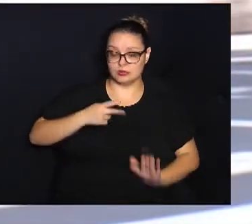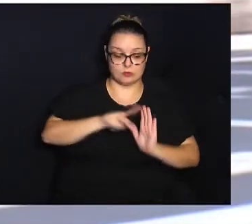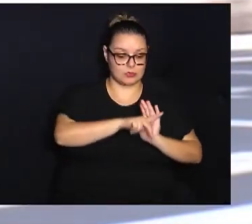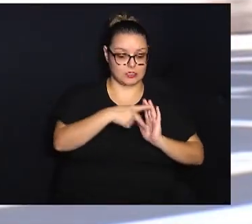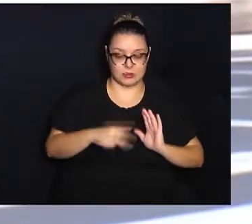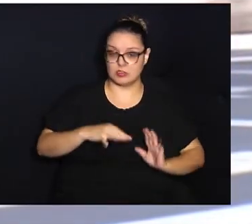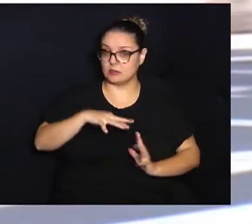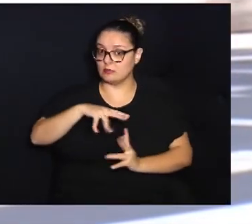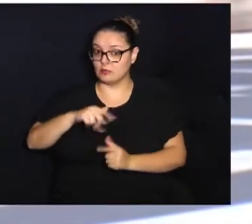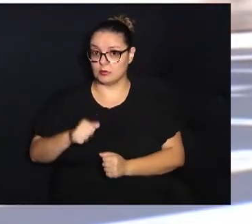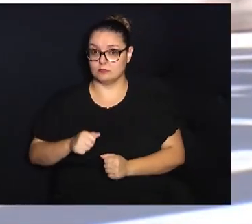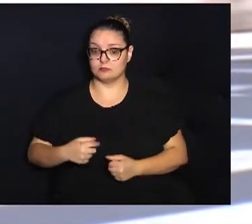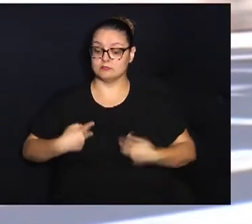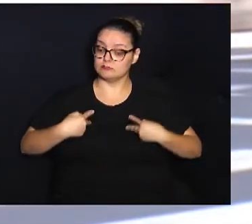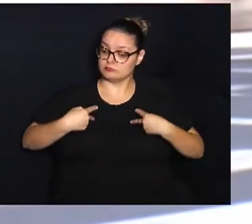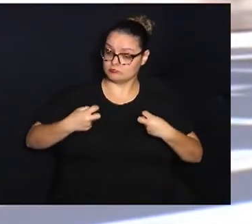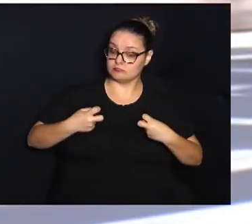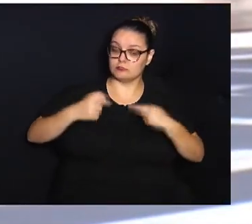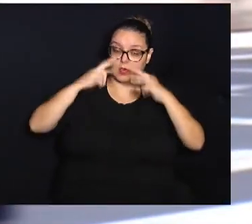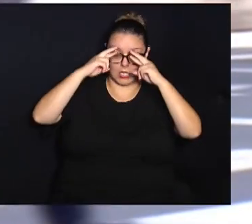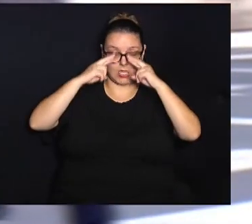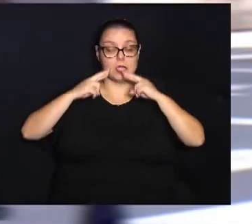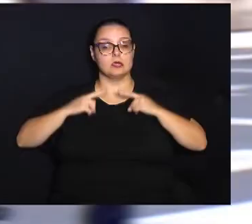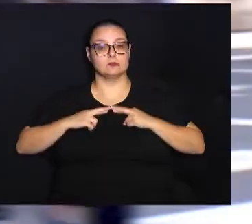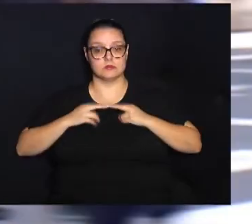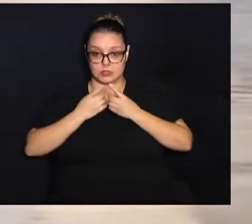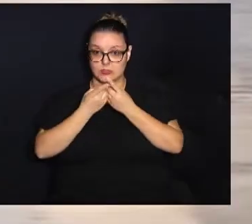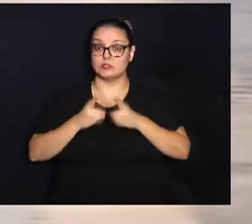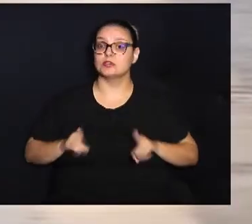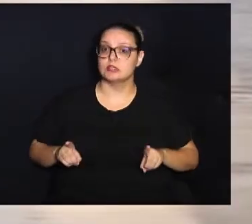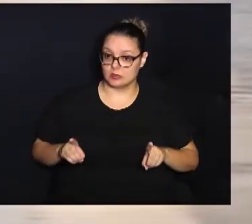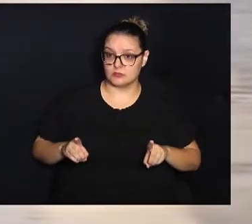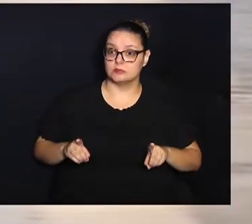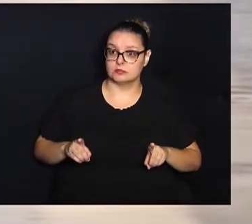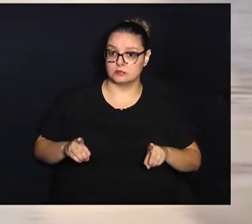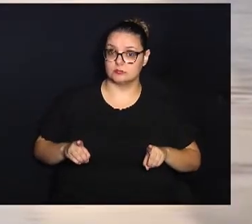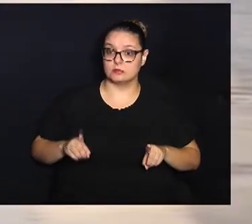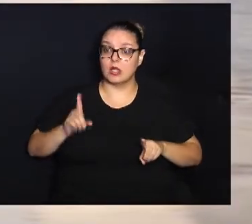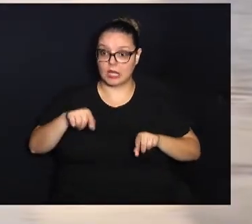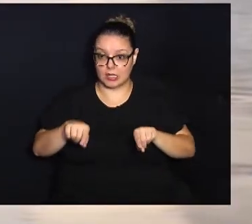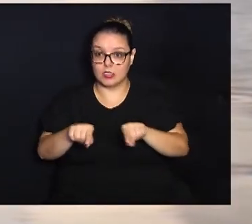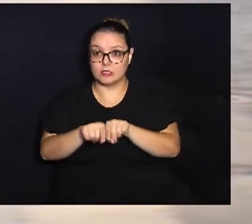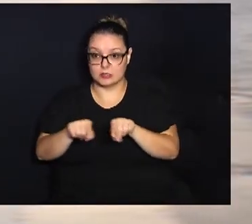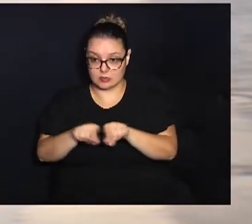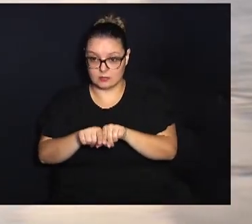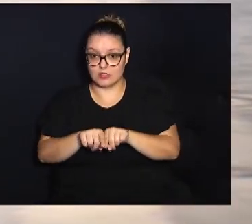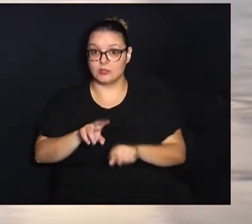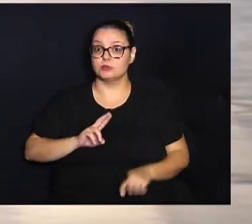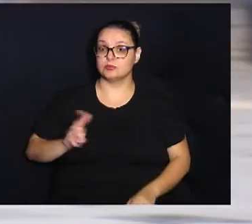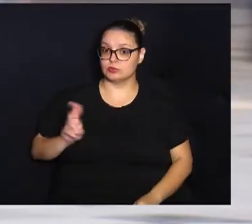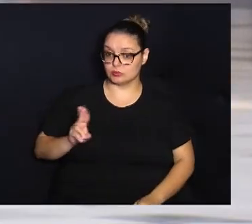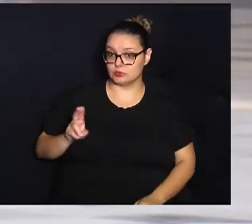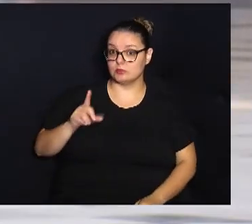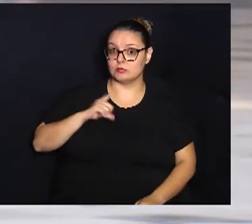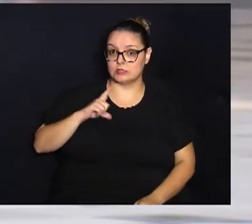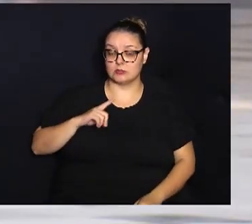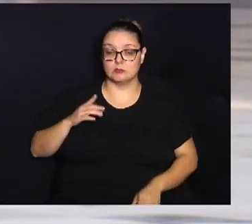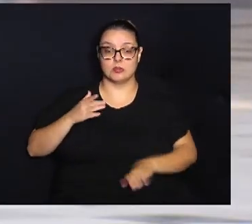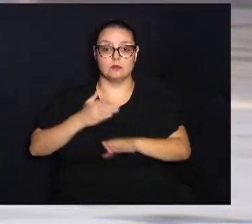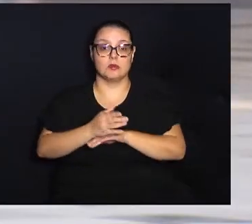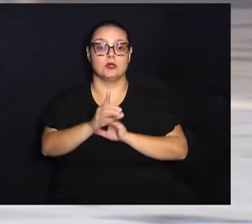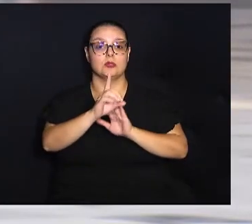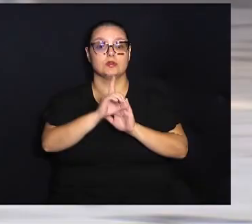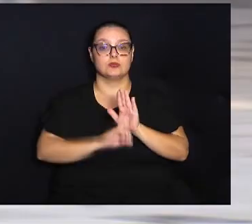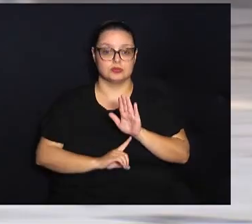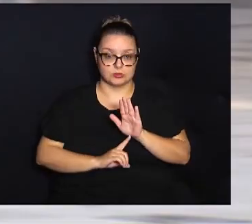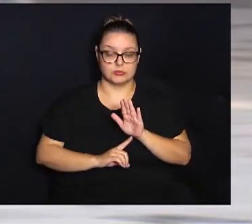Significa reconhecimento, respeito e dignidade. É também através do nome que temos acesso aos direitos